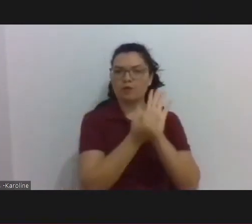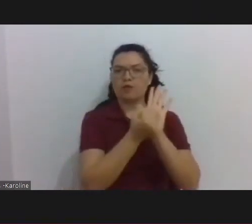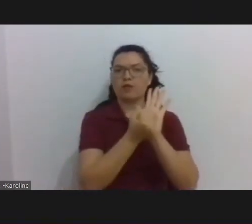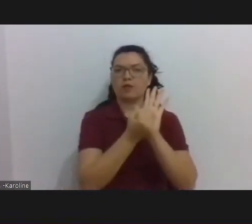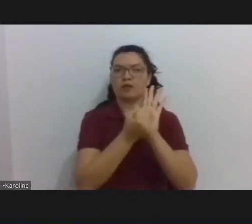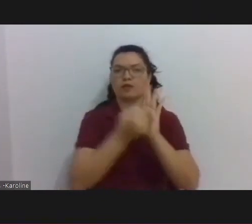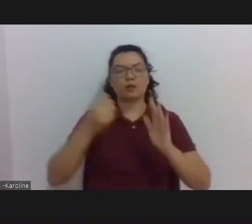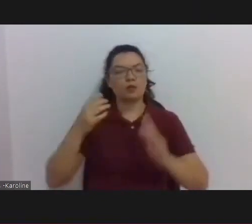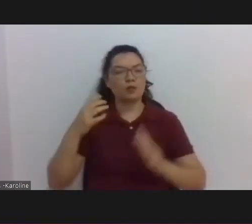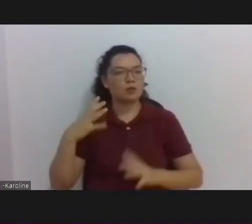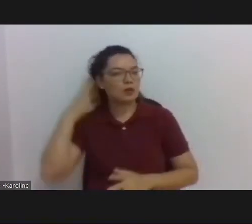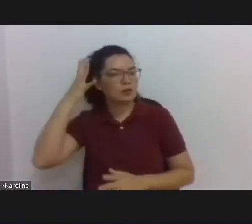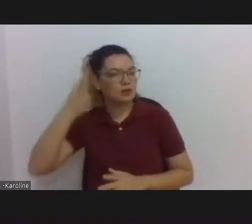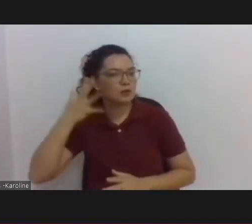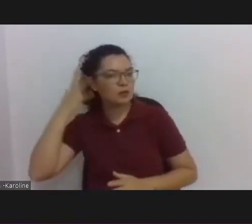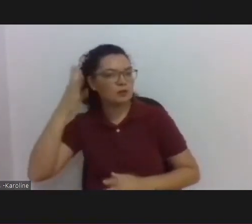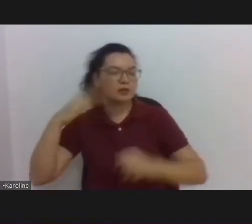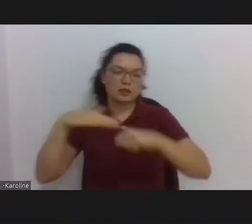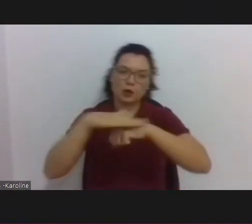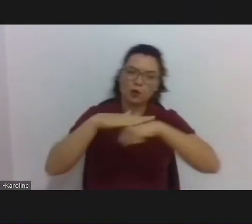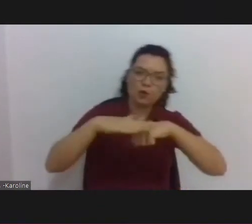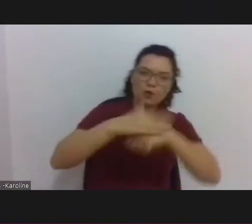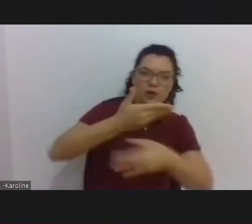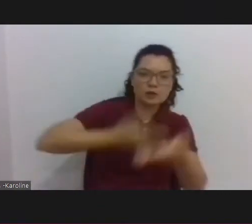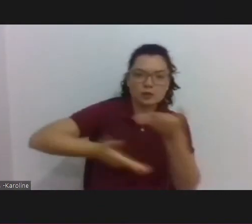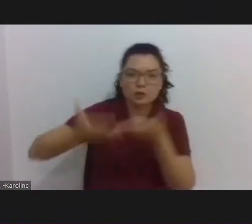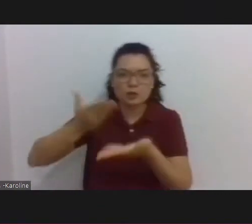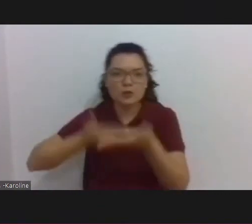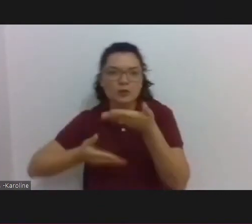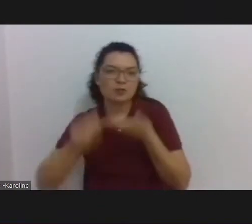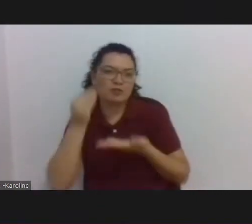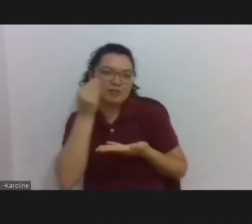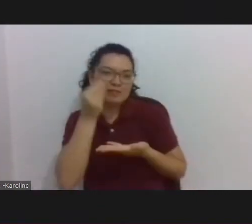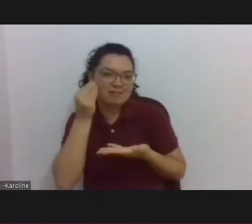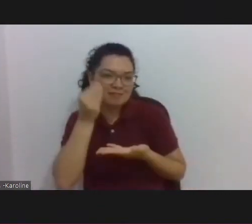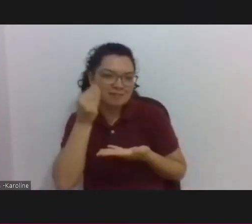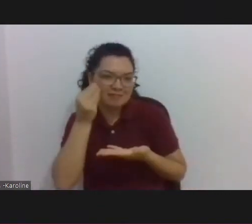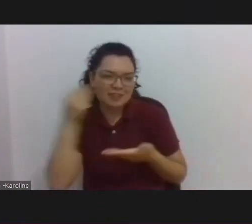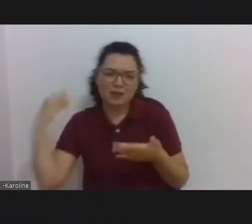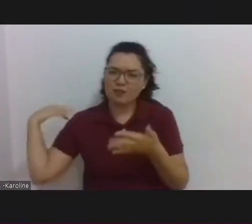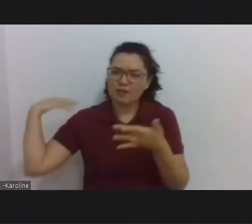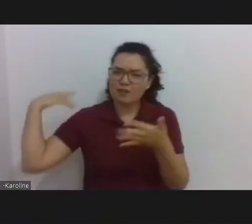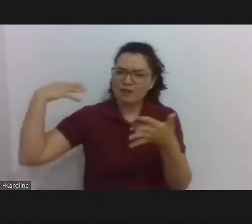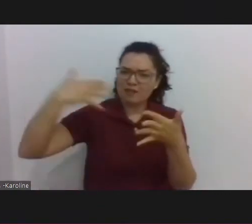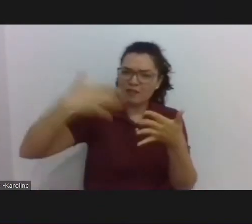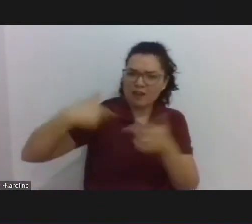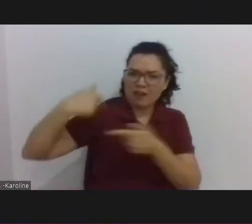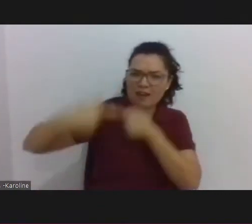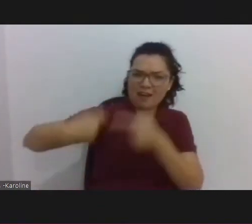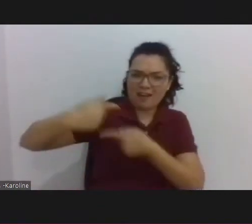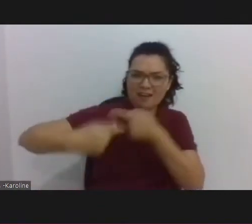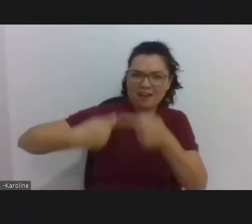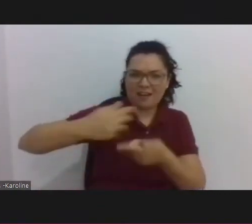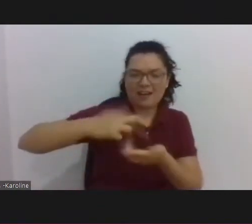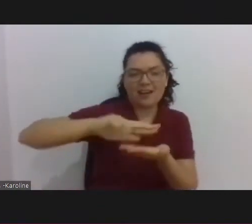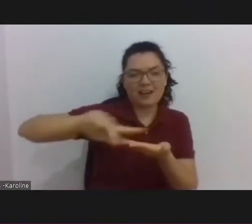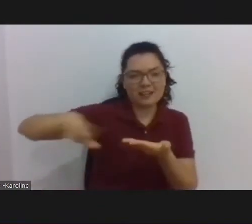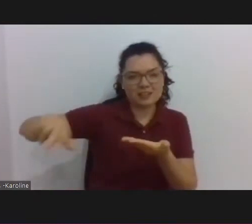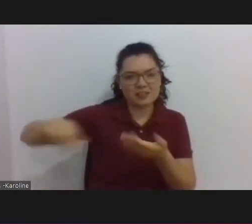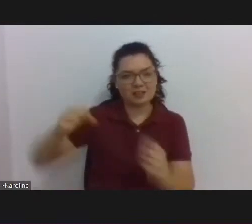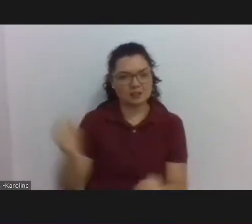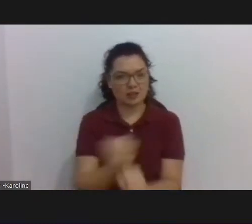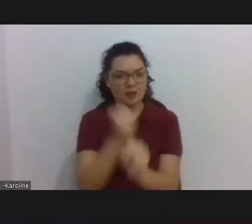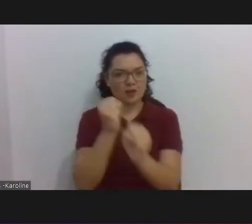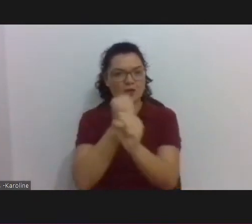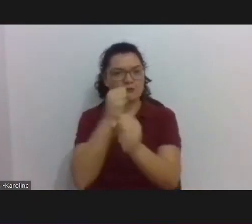e pela troca de experiências entre as distintas gerações que têm construído e consolidado o campo da